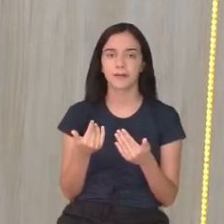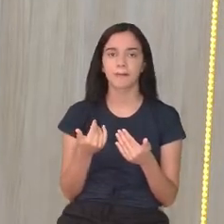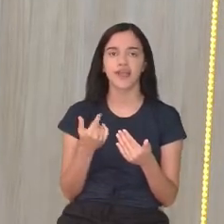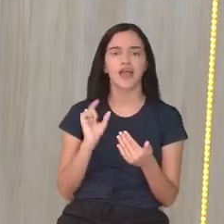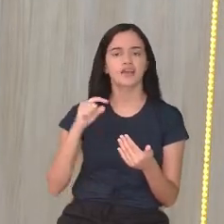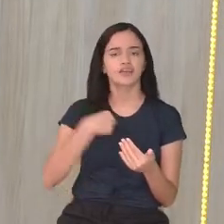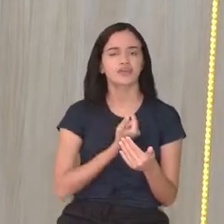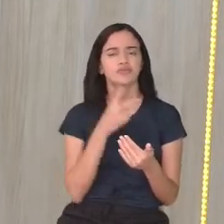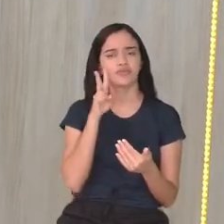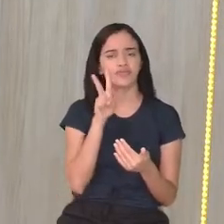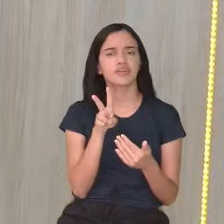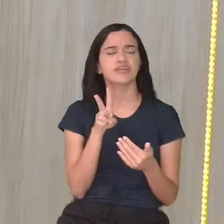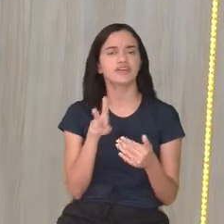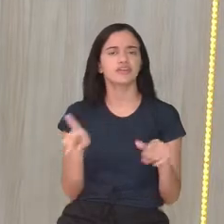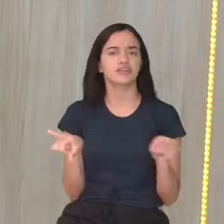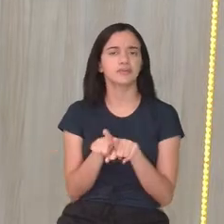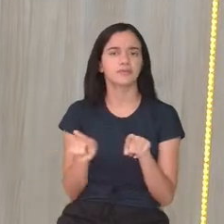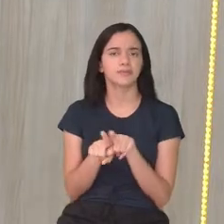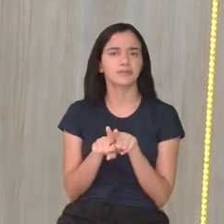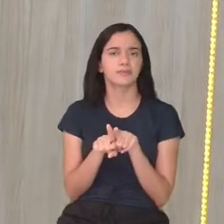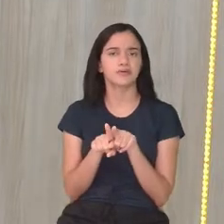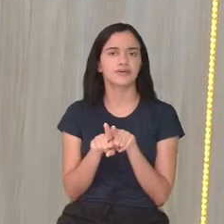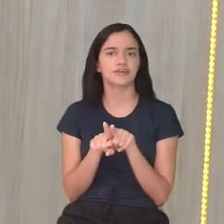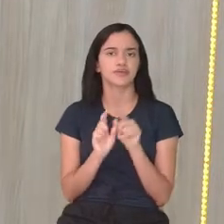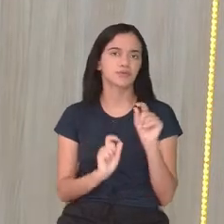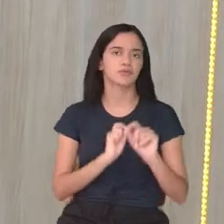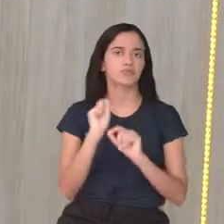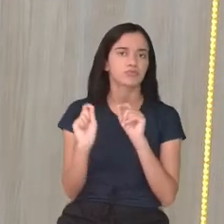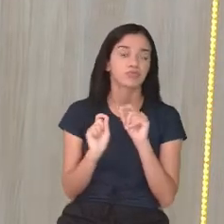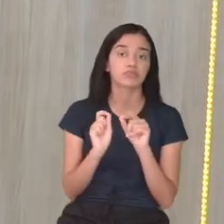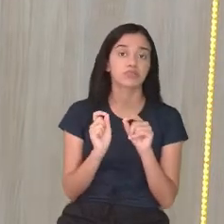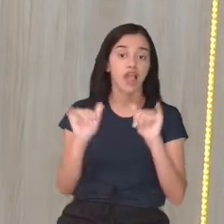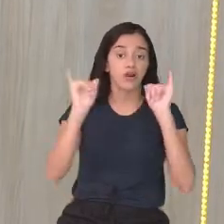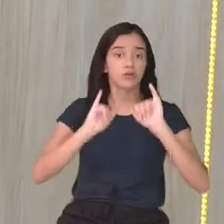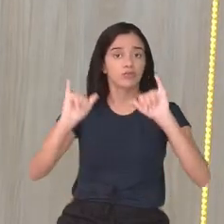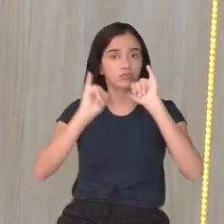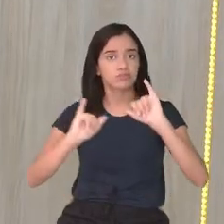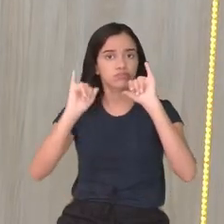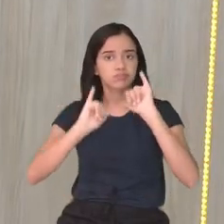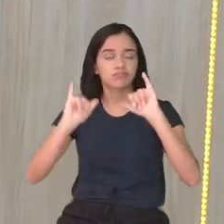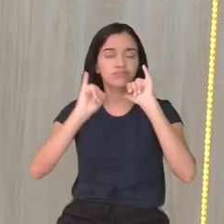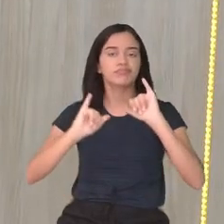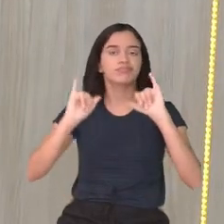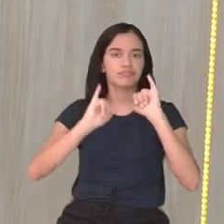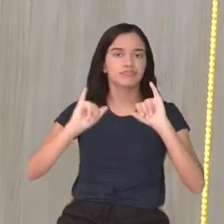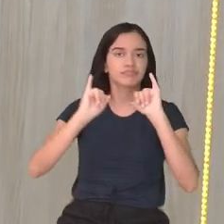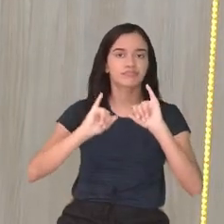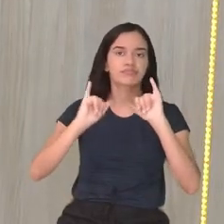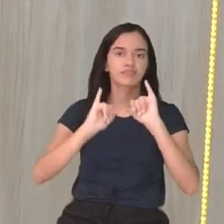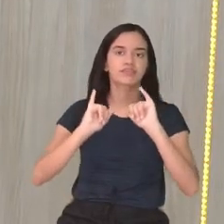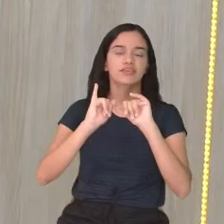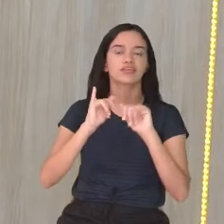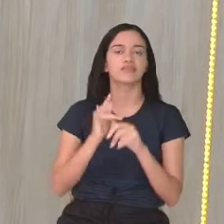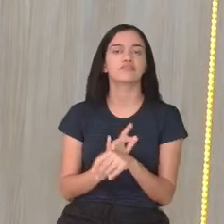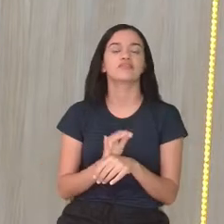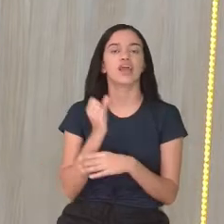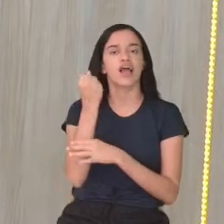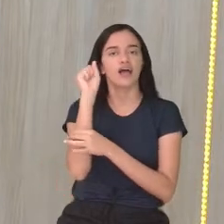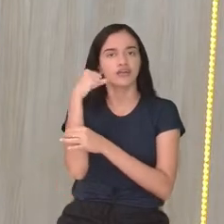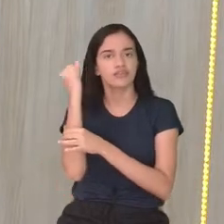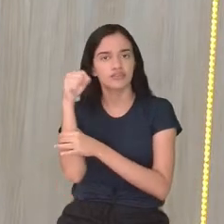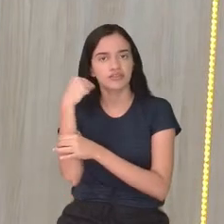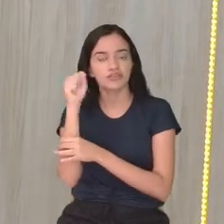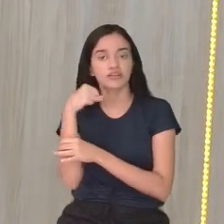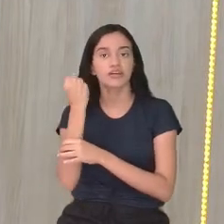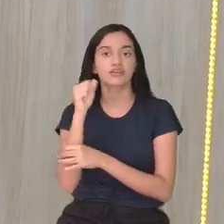a gente vê isso também em questão da divulgação, né? De como a gente vê a ginástica. Durante